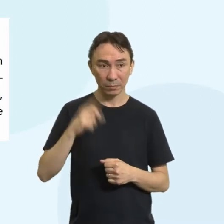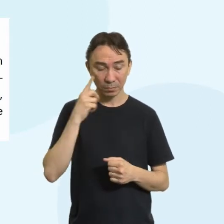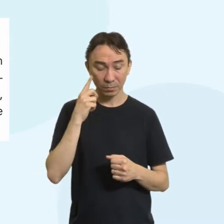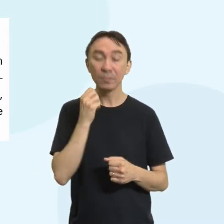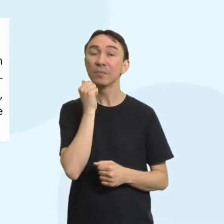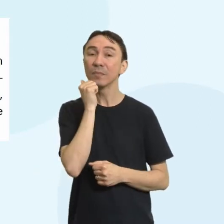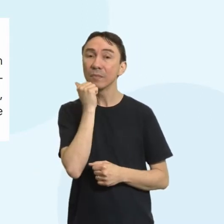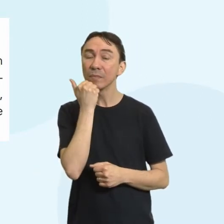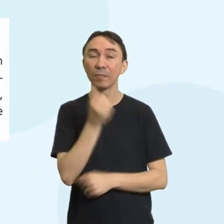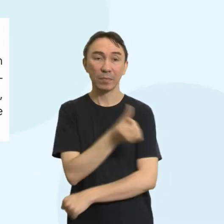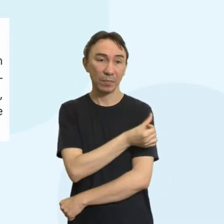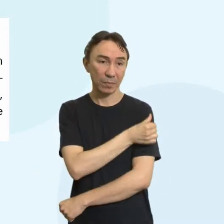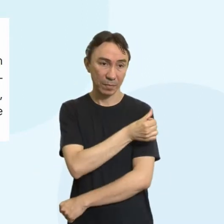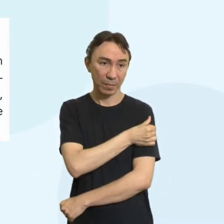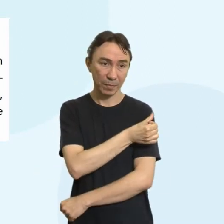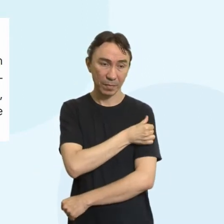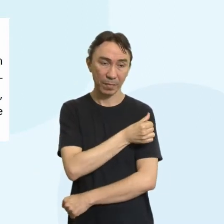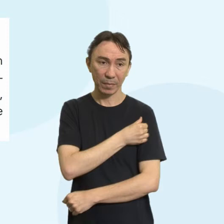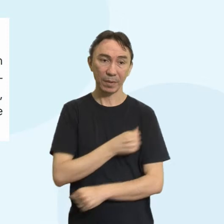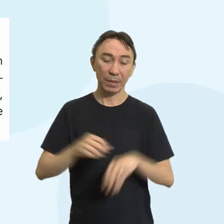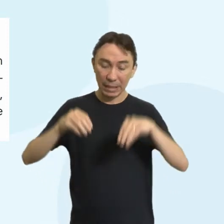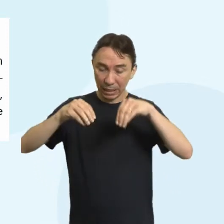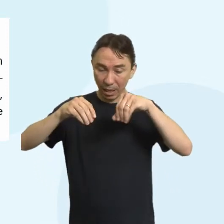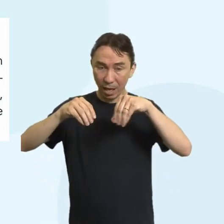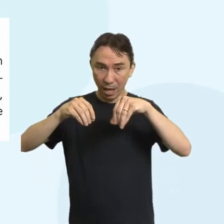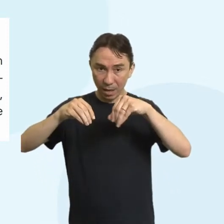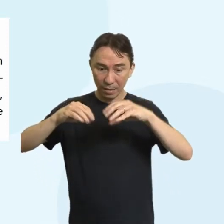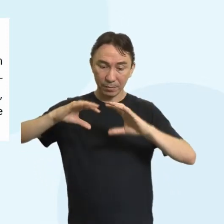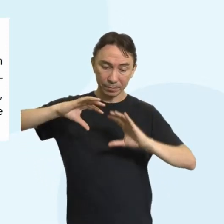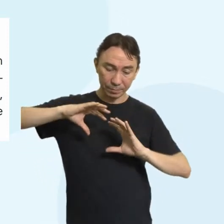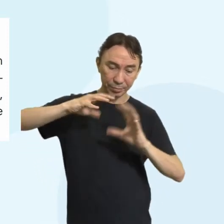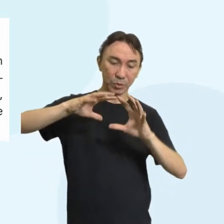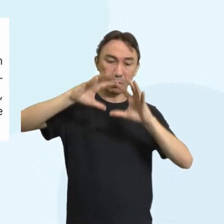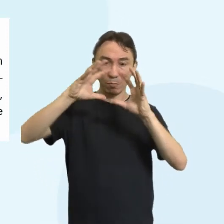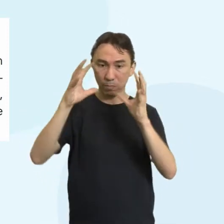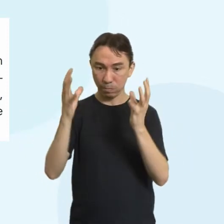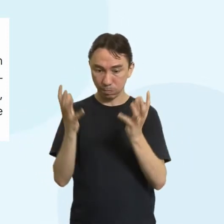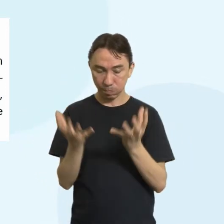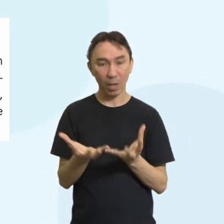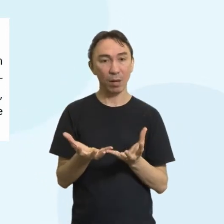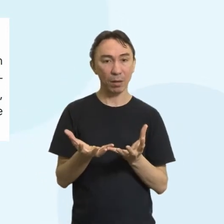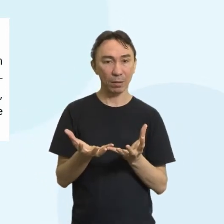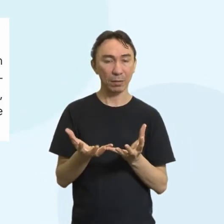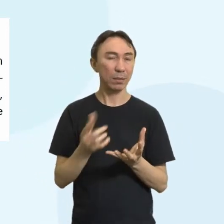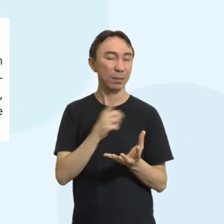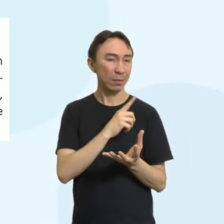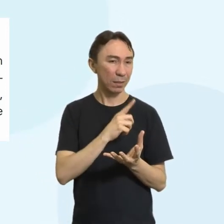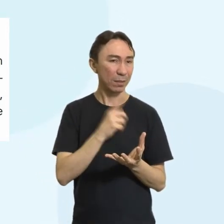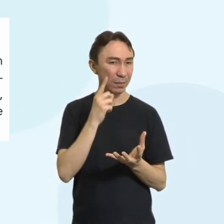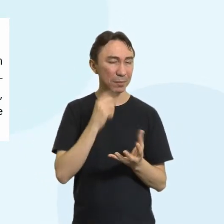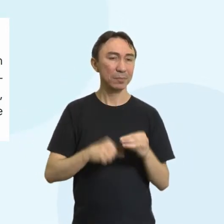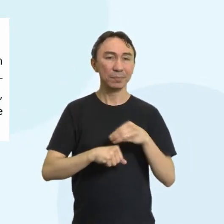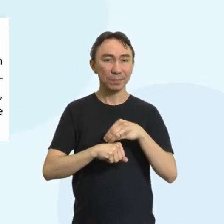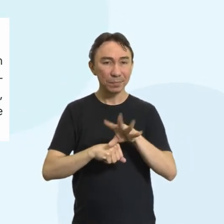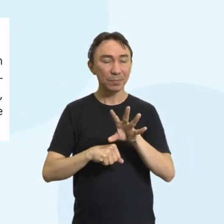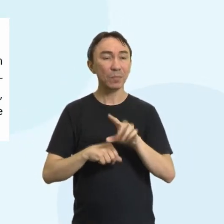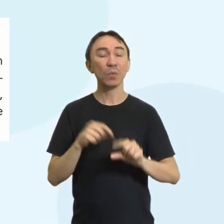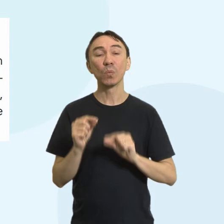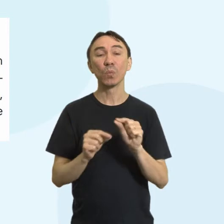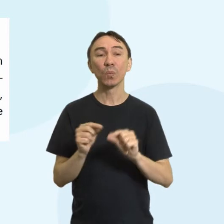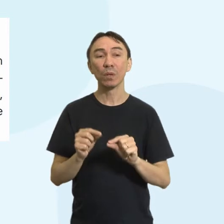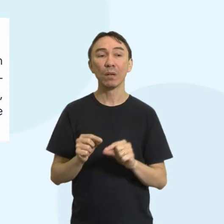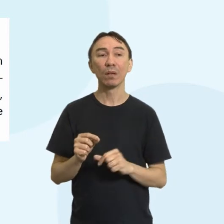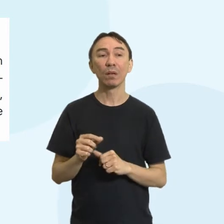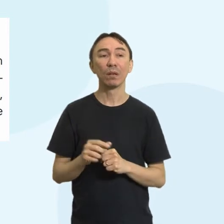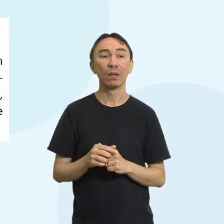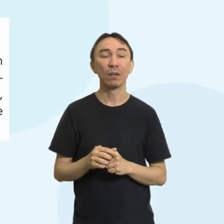ano. Formação do planeta Terra. Para essa situação de aprendizagem, nós temos uma sugestão que é o ponto inicial